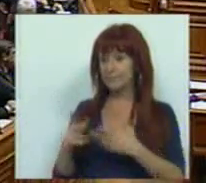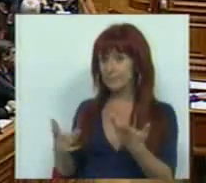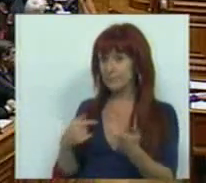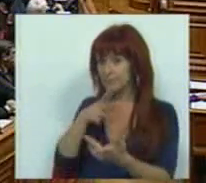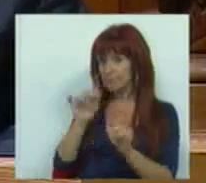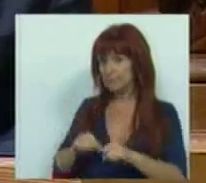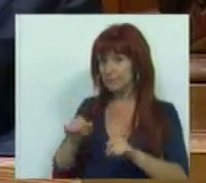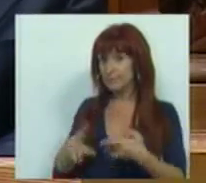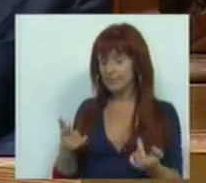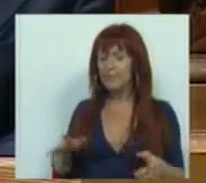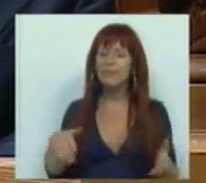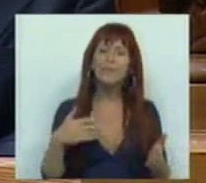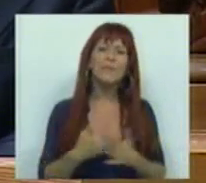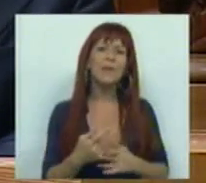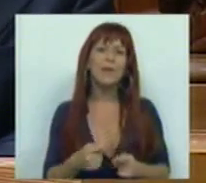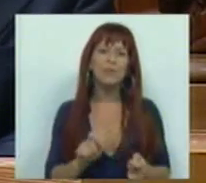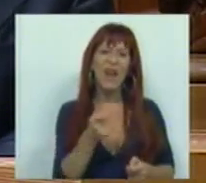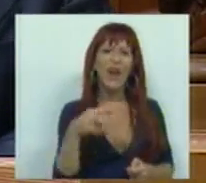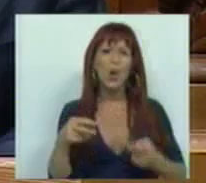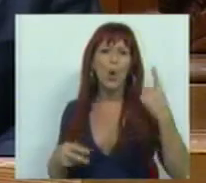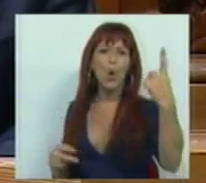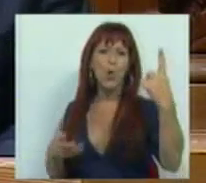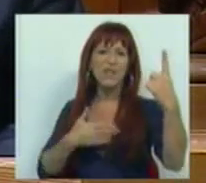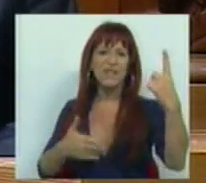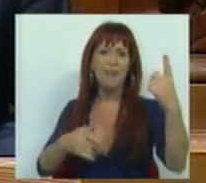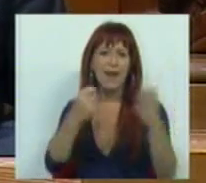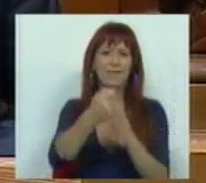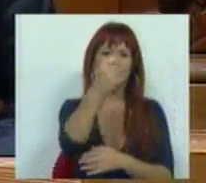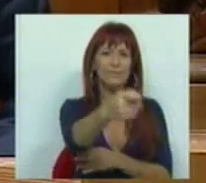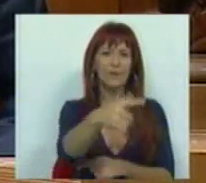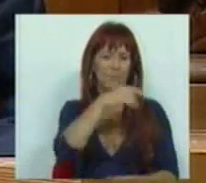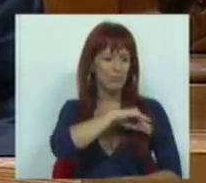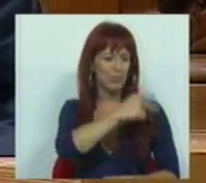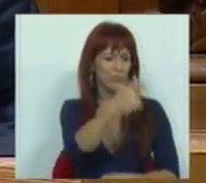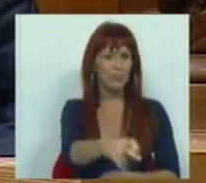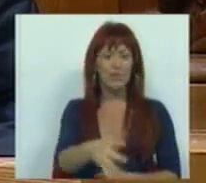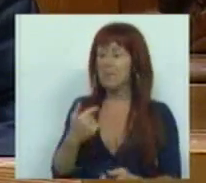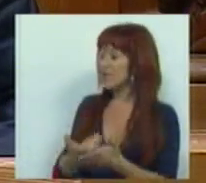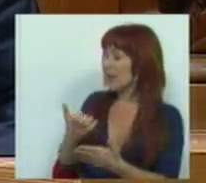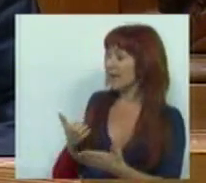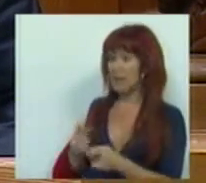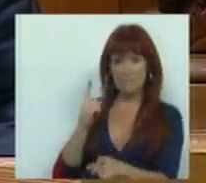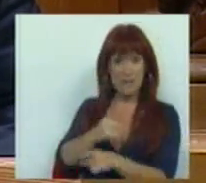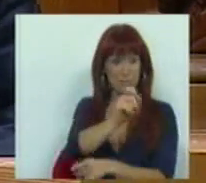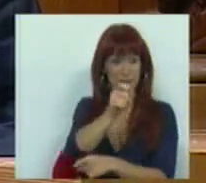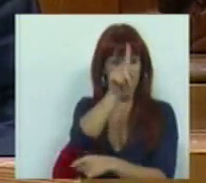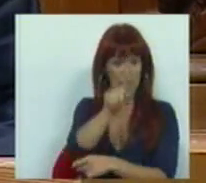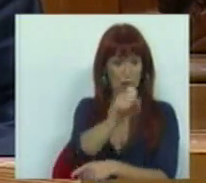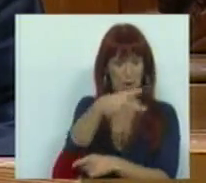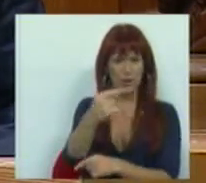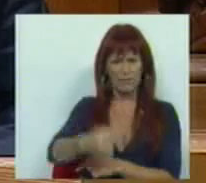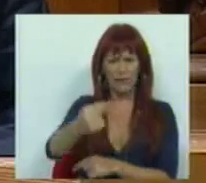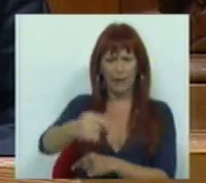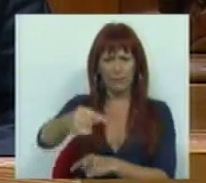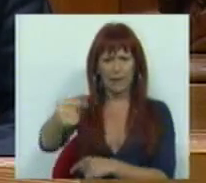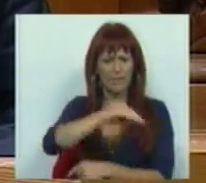acabou de confirmar, é que dá €1 por semana aos pensionistas, mas retira esse mesmo euro todos os